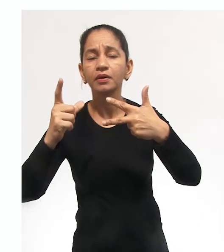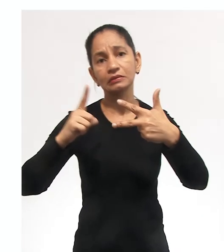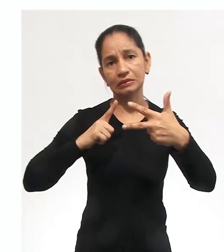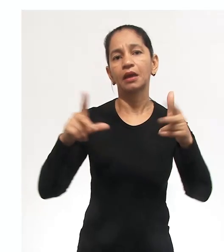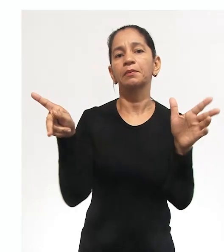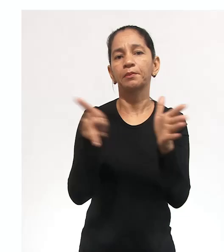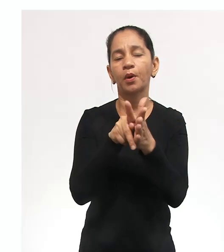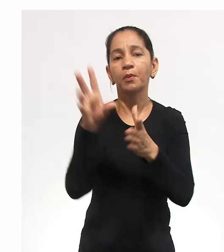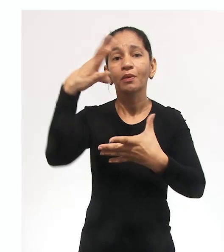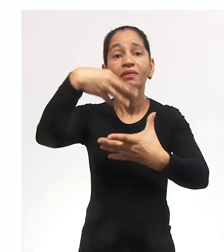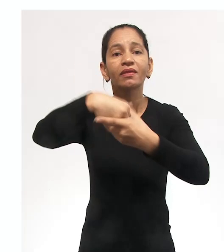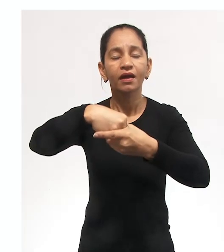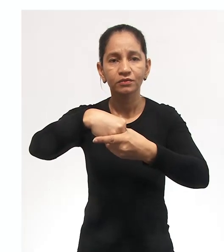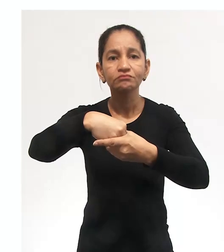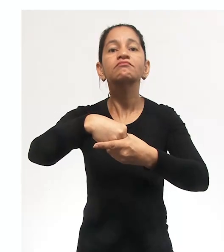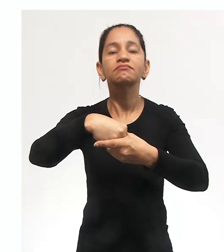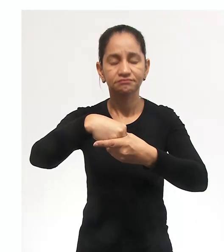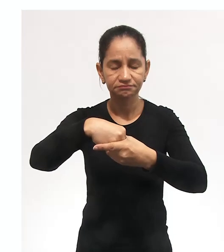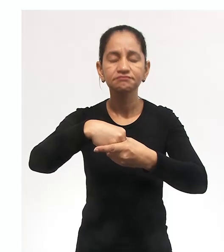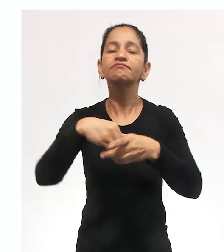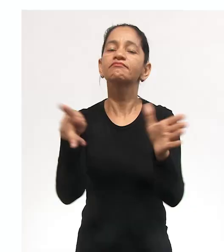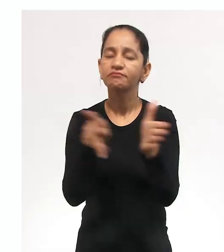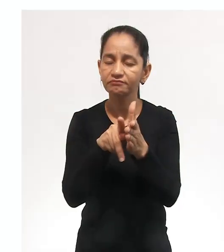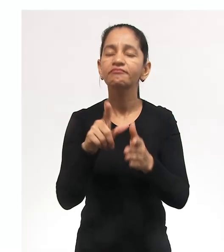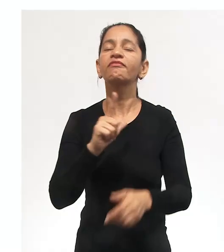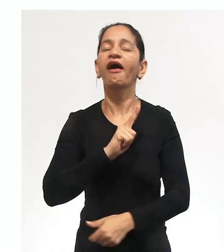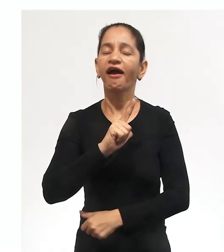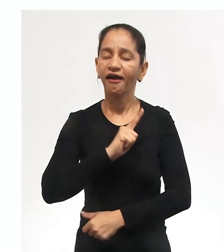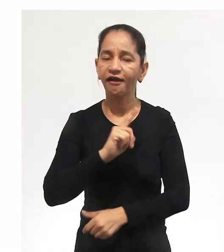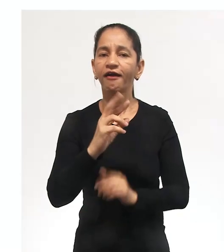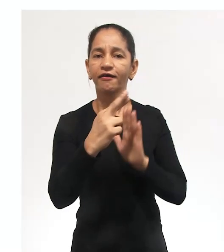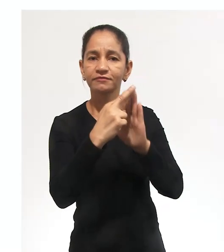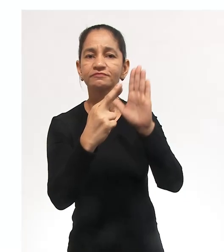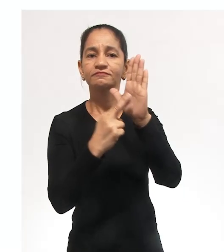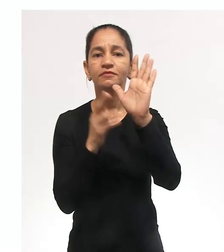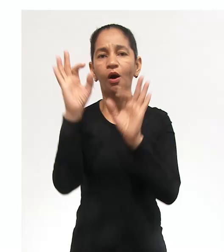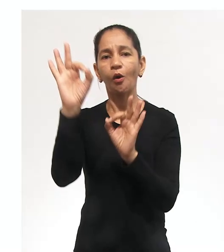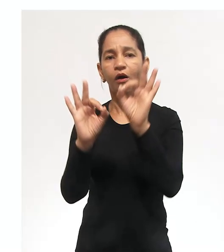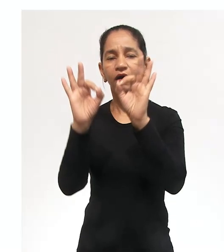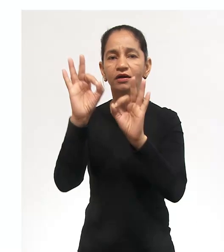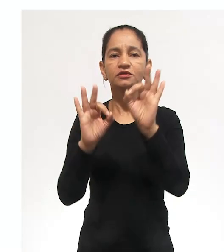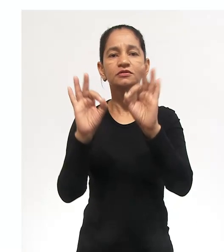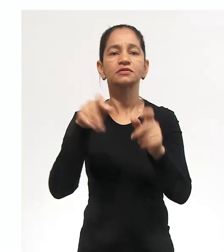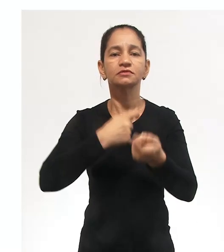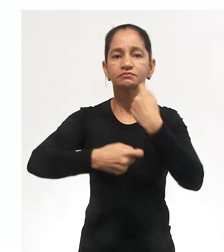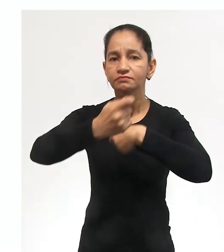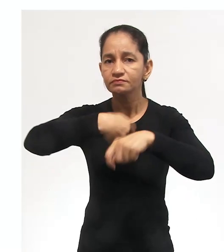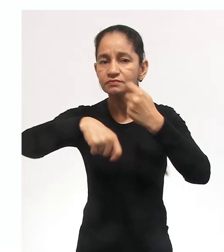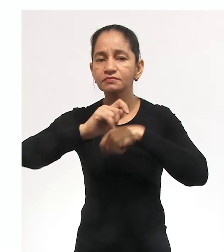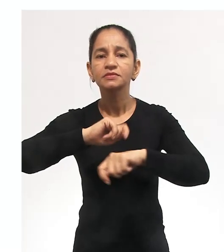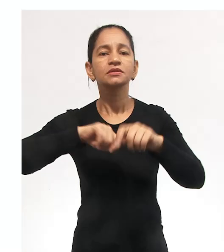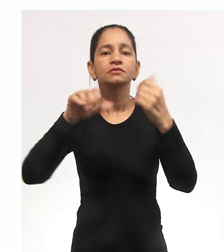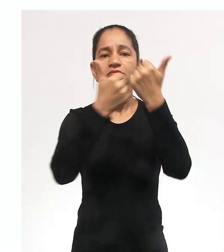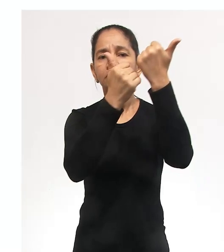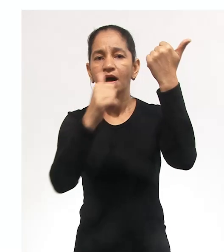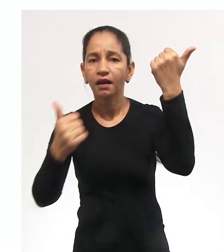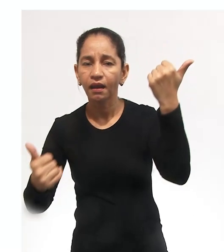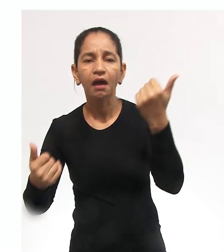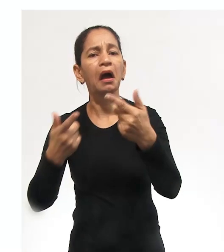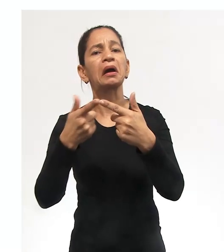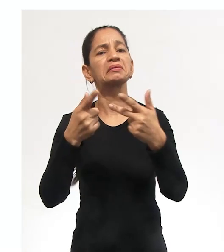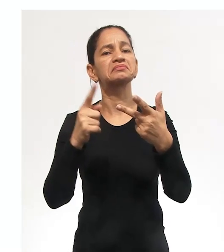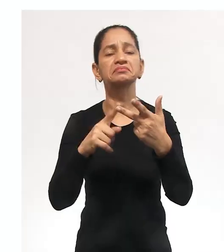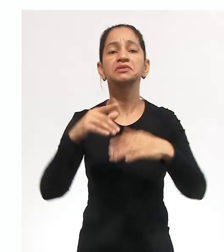próprio legislativo ele dispõe o quê? De normas. Ele dispõe sobre a organização administrativa com relação